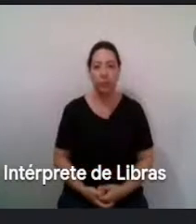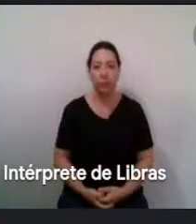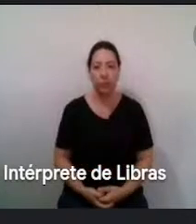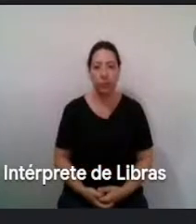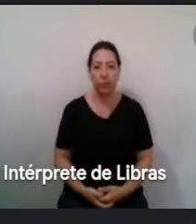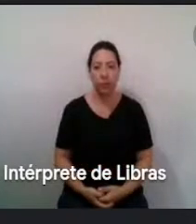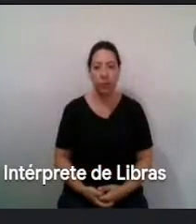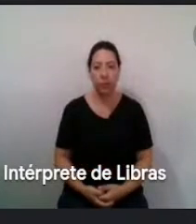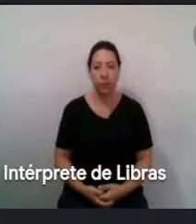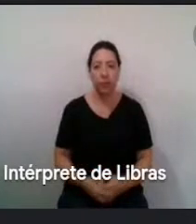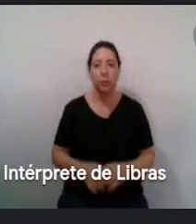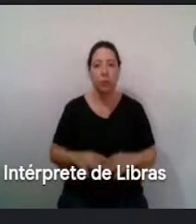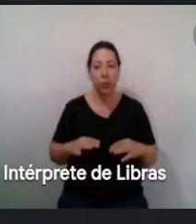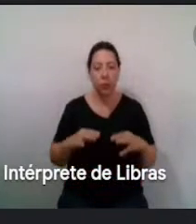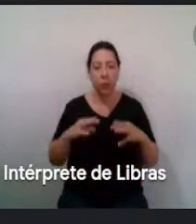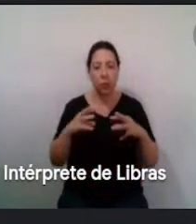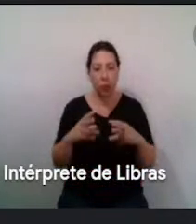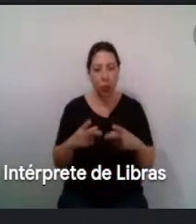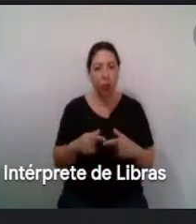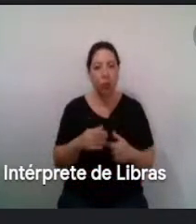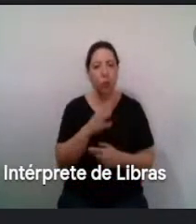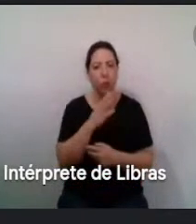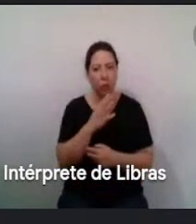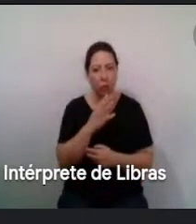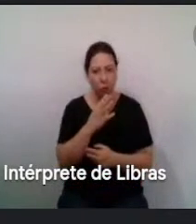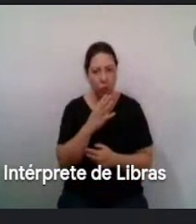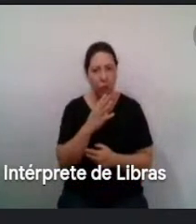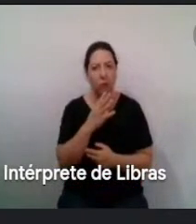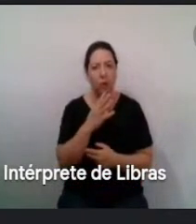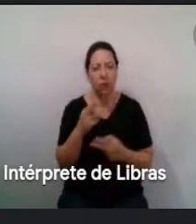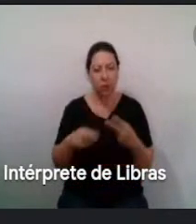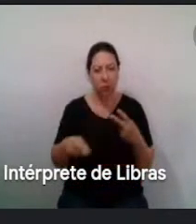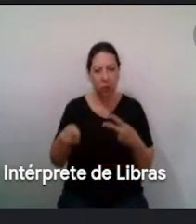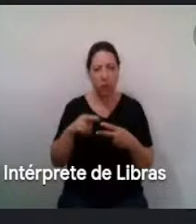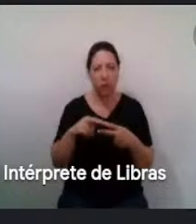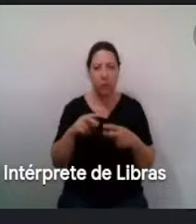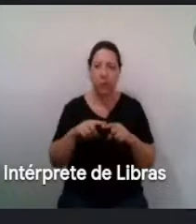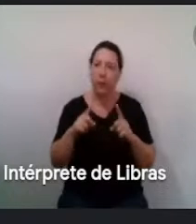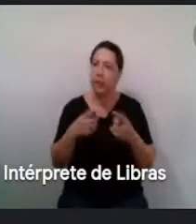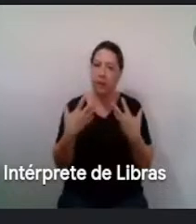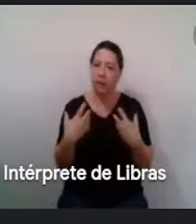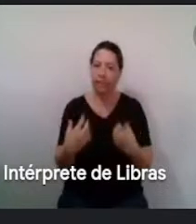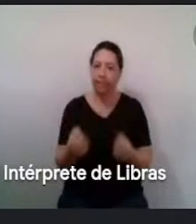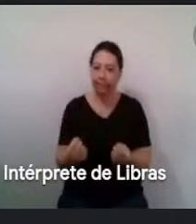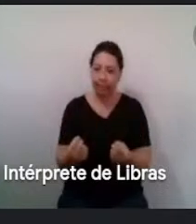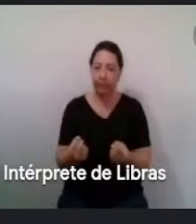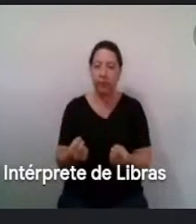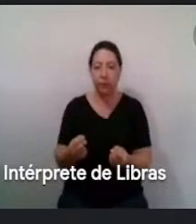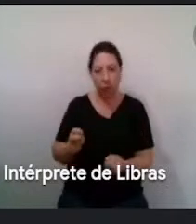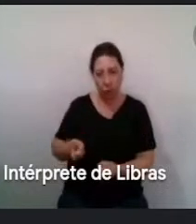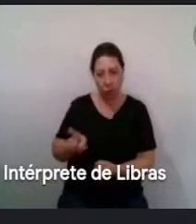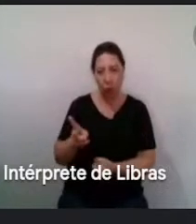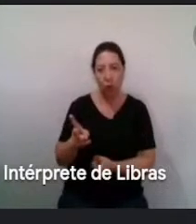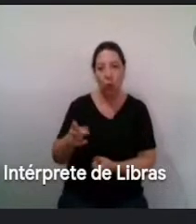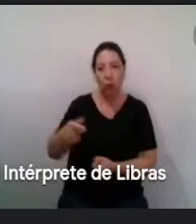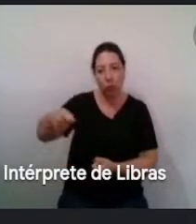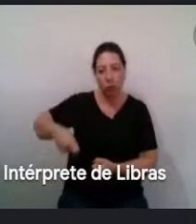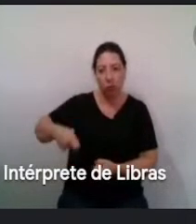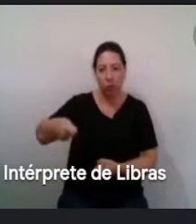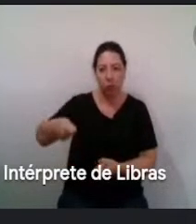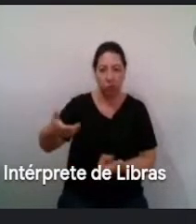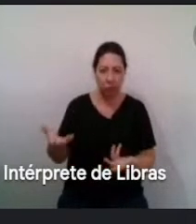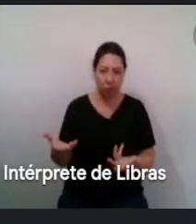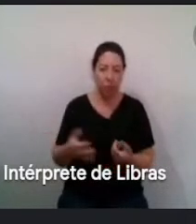A Corte conhece do recurso, no mérito, nega provimento para manter incólume a sentença recorrida,